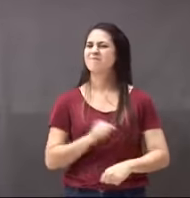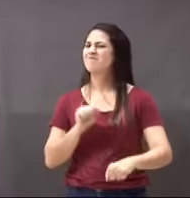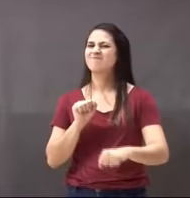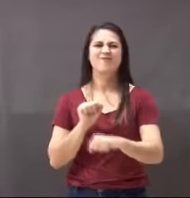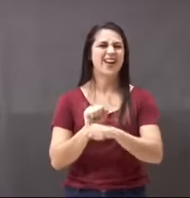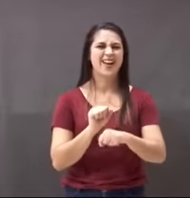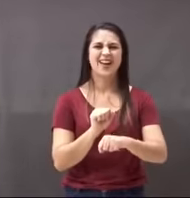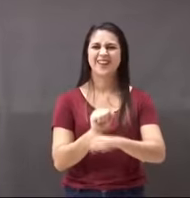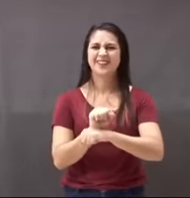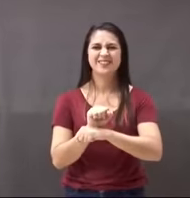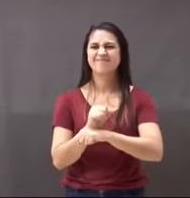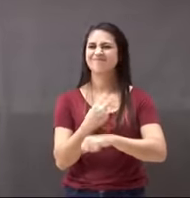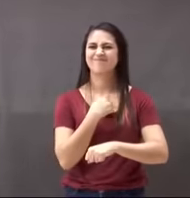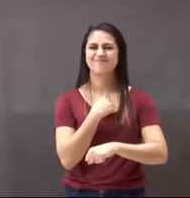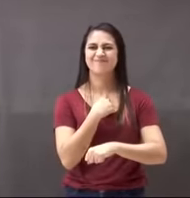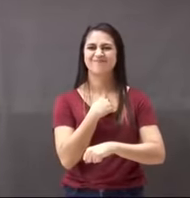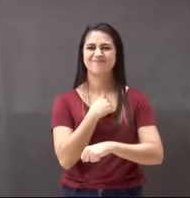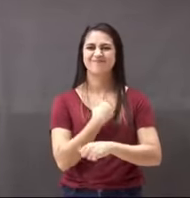parar.